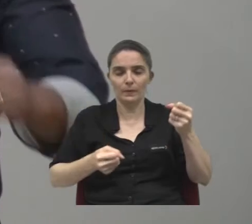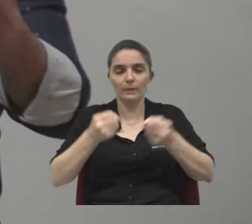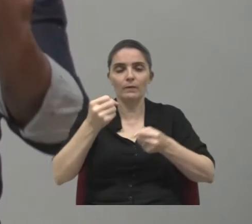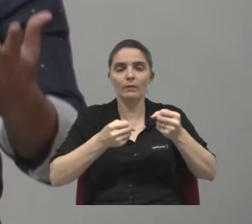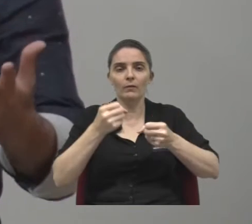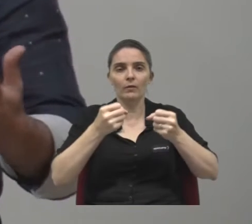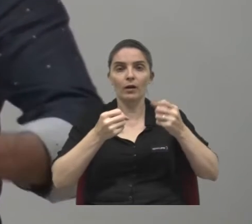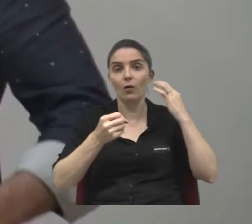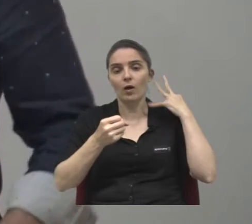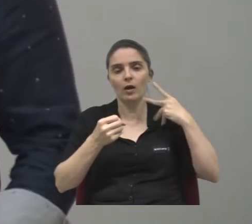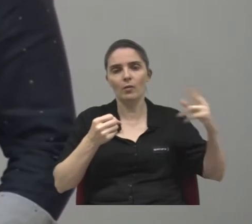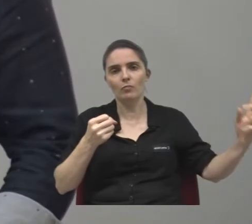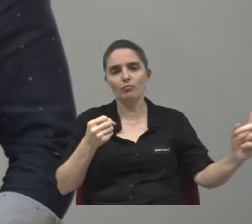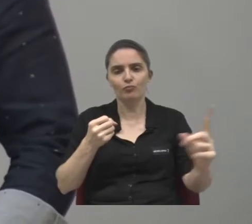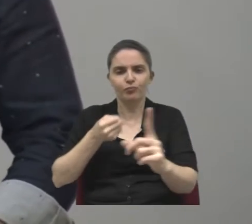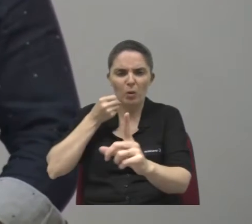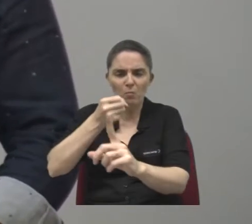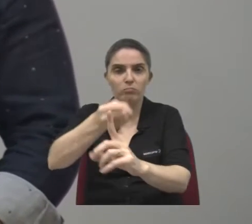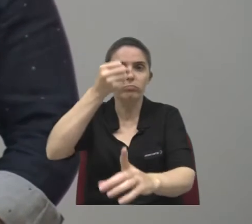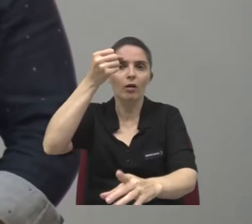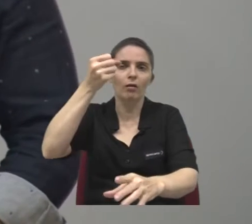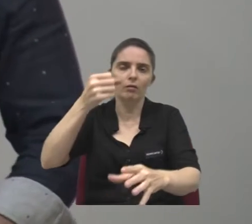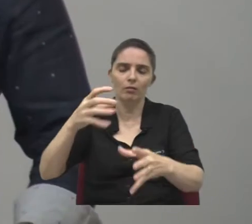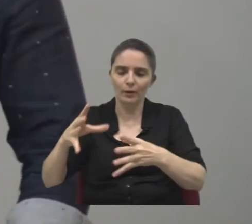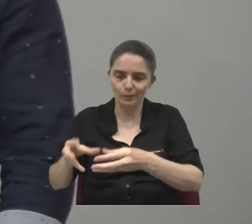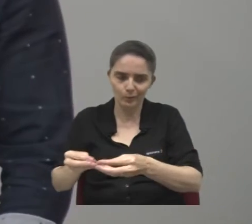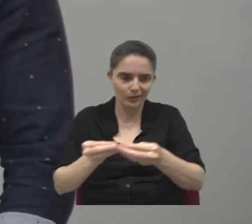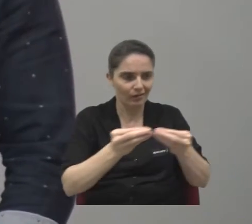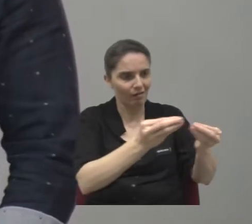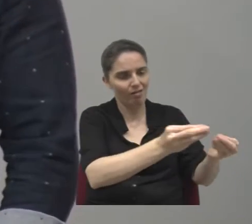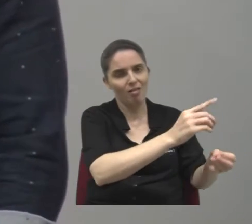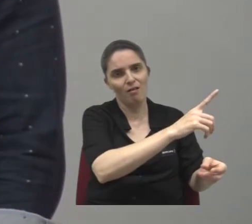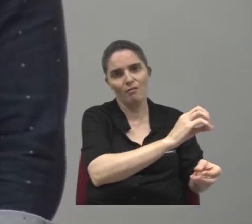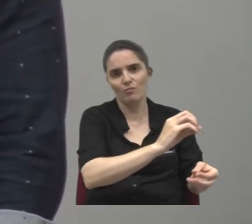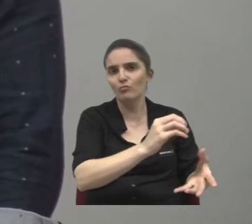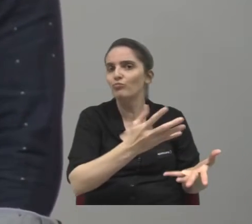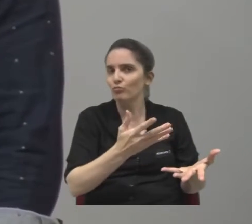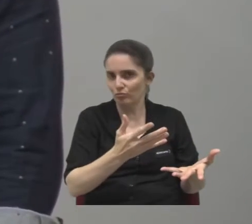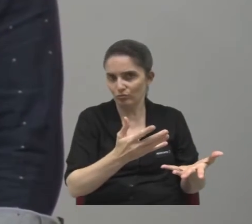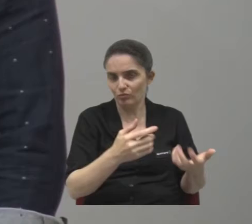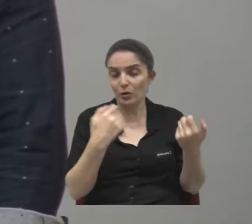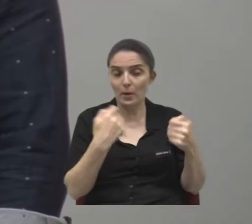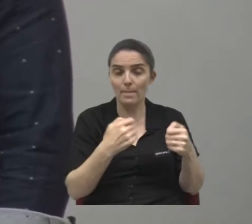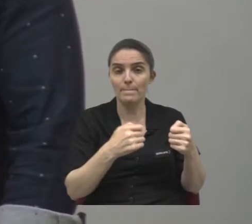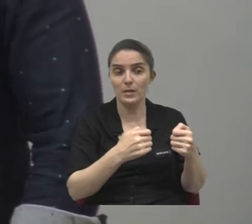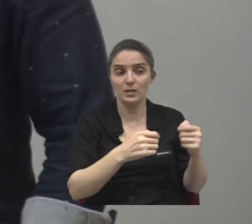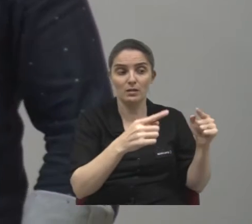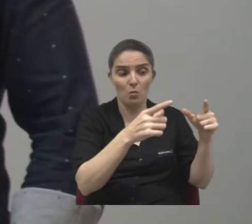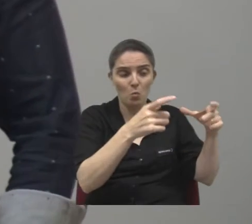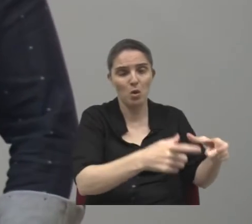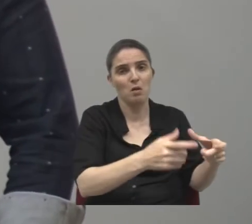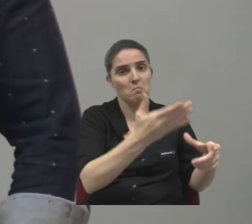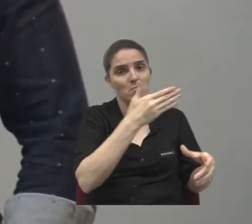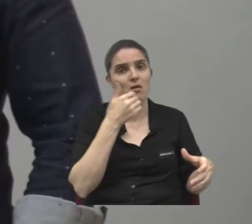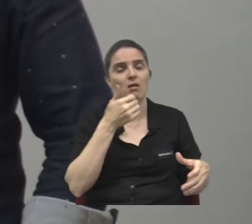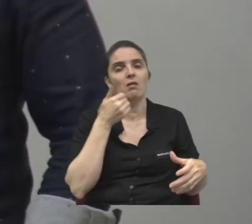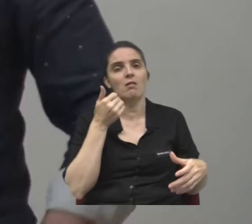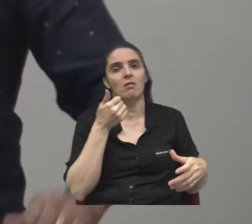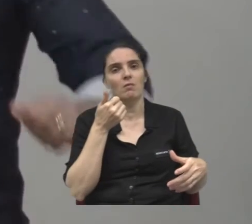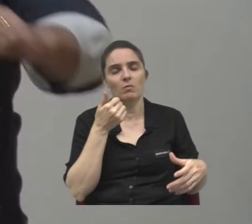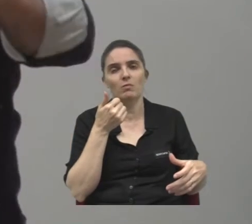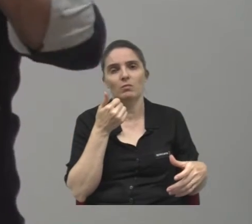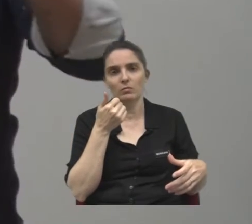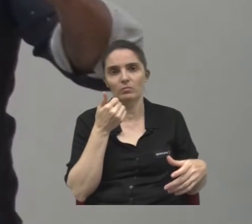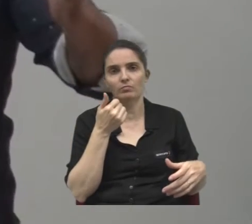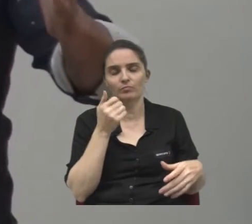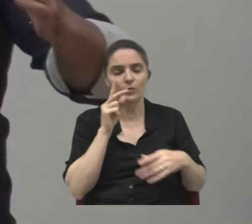para diversão, a gente poderia ter uma estrutura melhor e maior, mais adequada até para o tratamento desses animais,